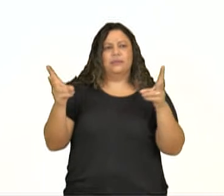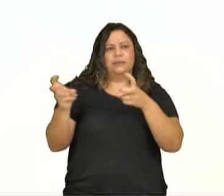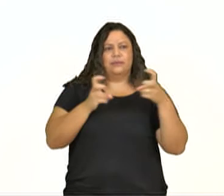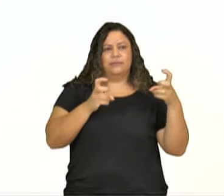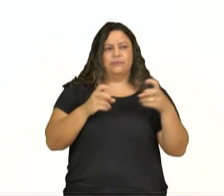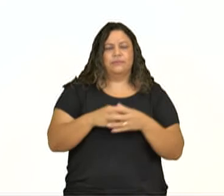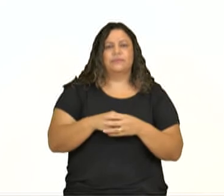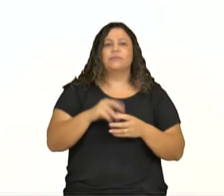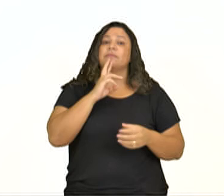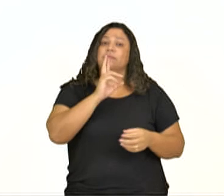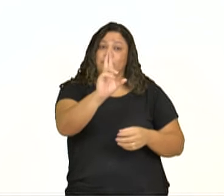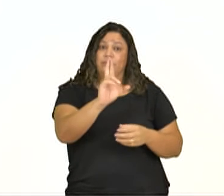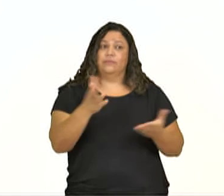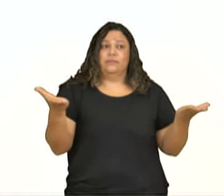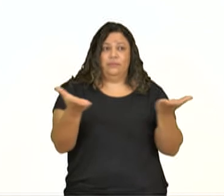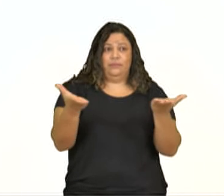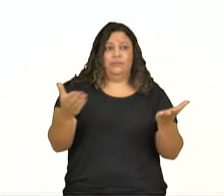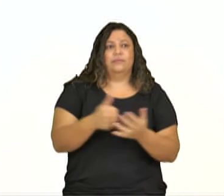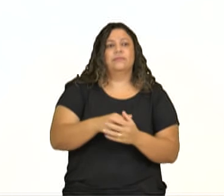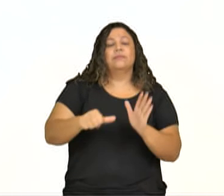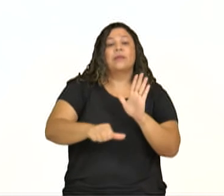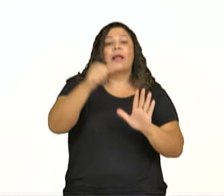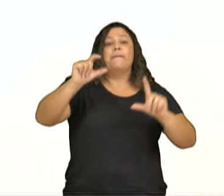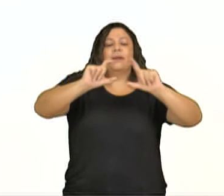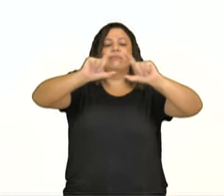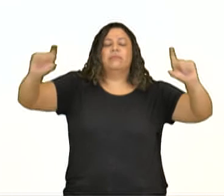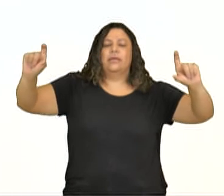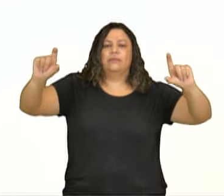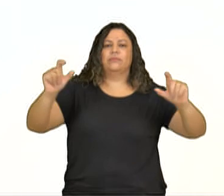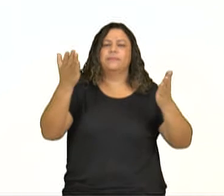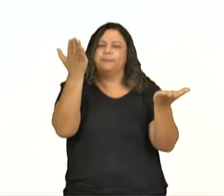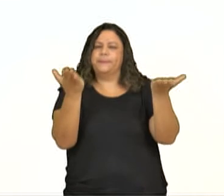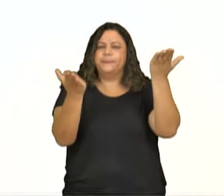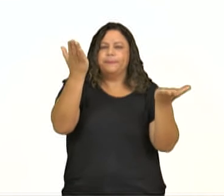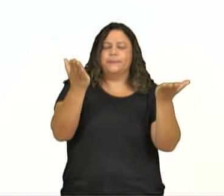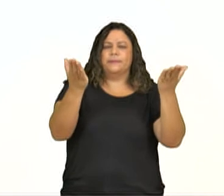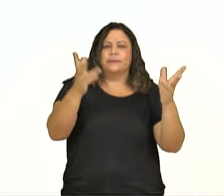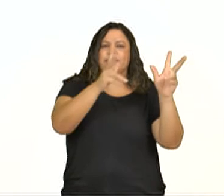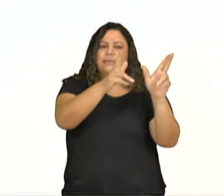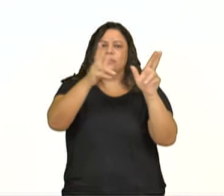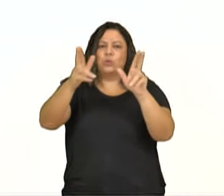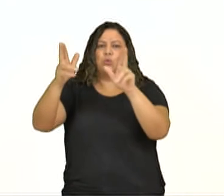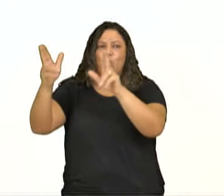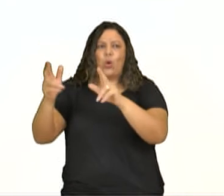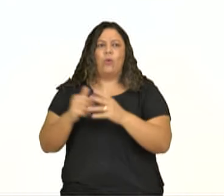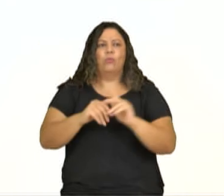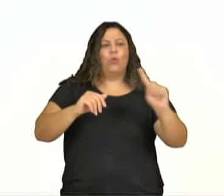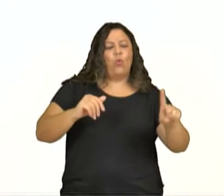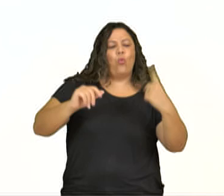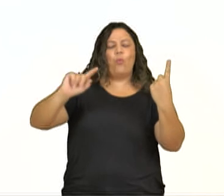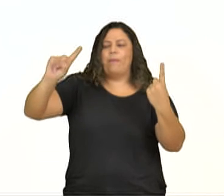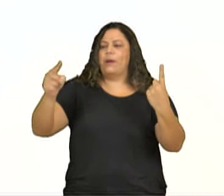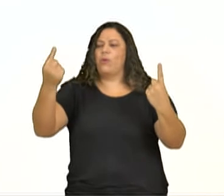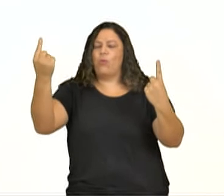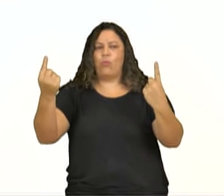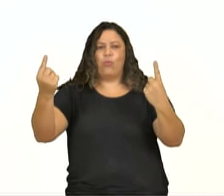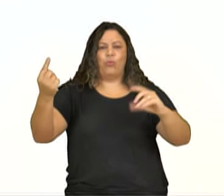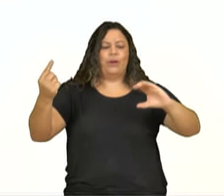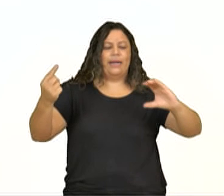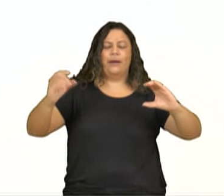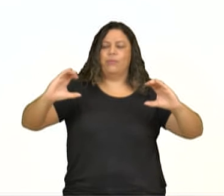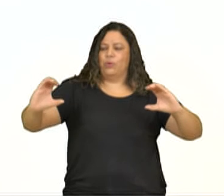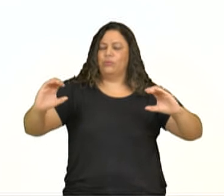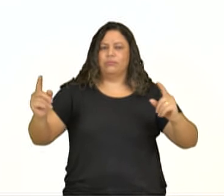56. Vamos lá. Primeira coisa, equação balanceada, gente. Um cálcio para um cálcio, um carbono para um